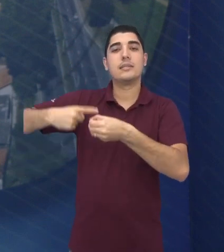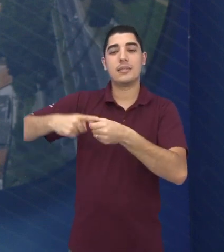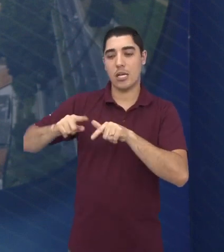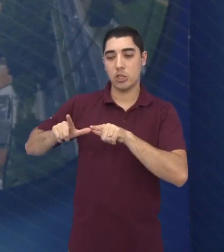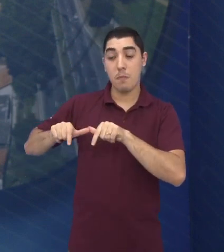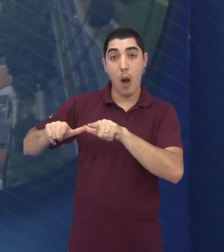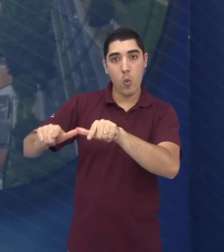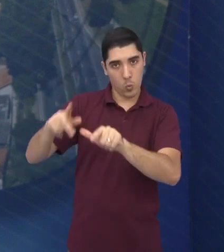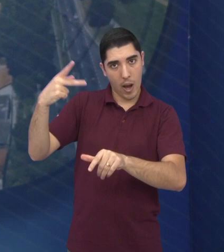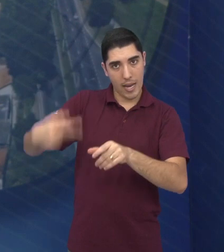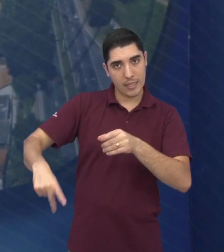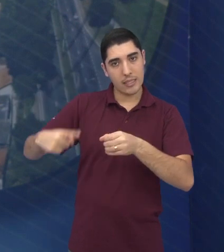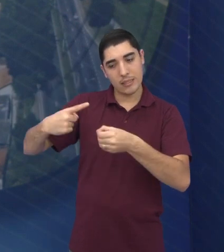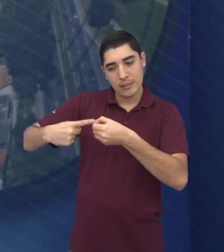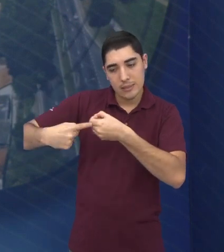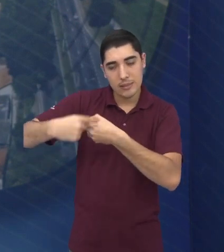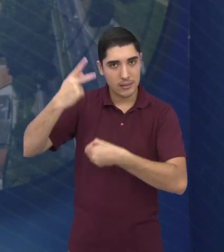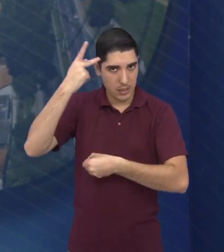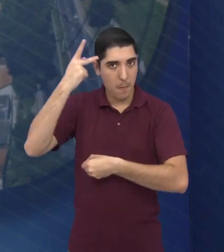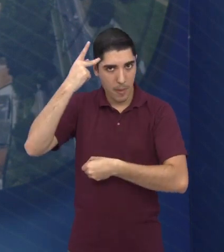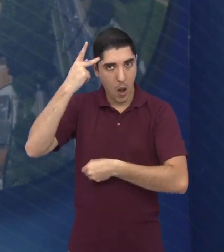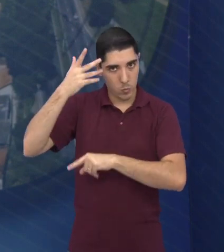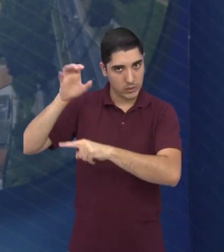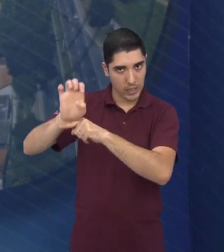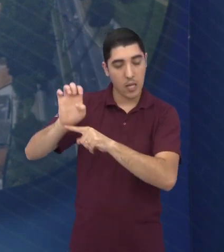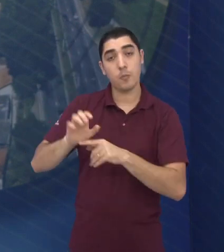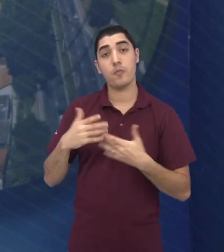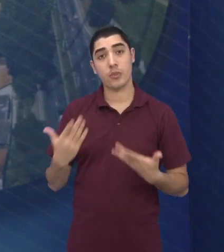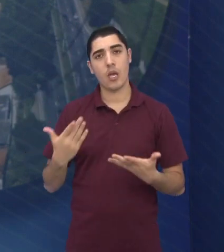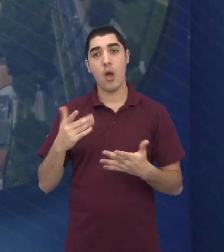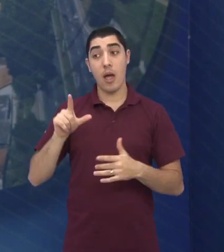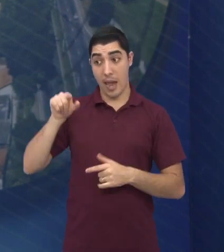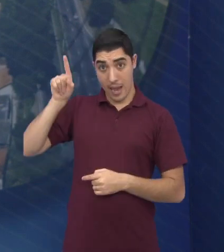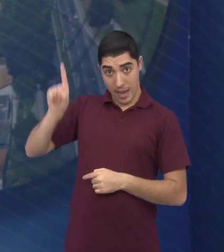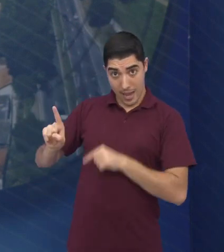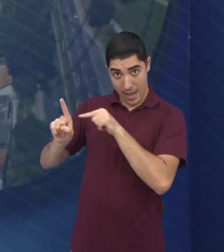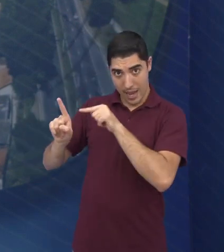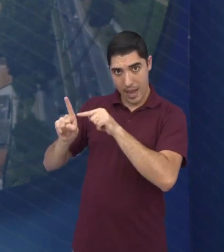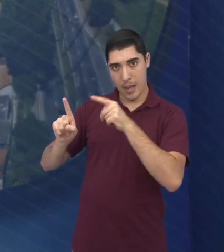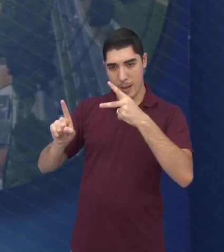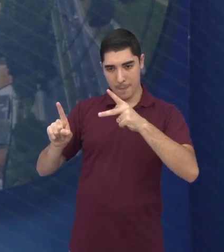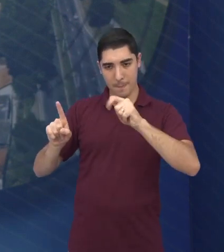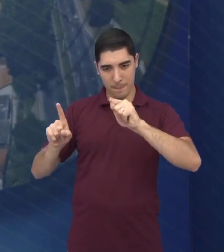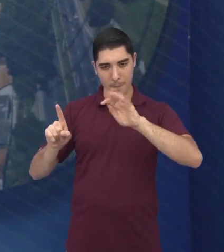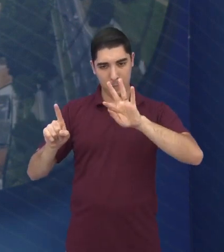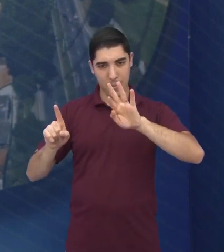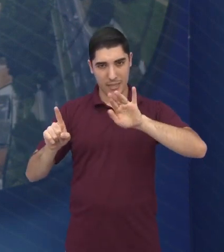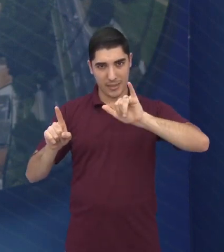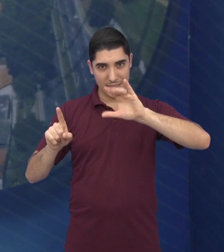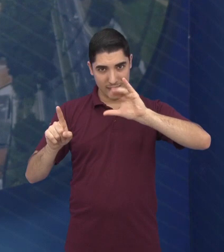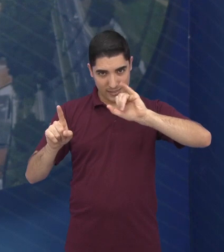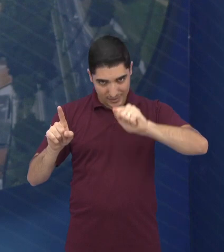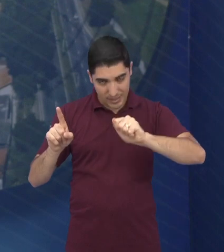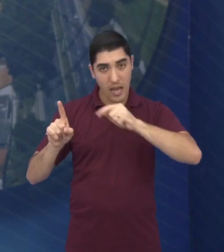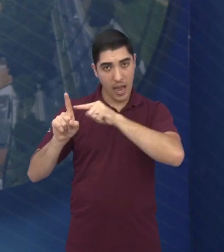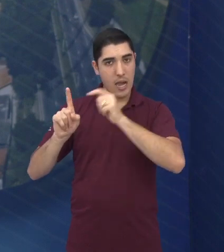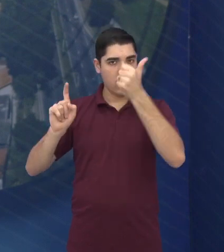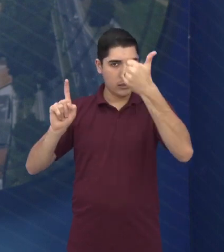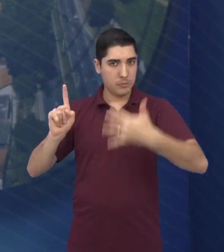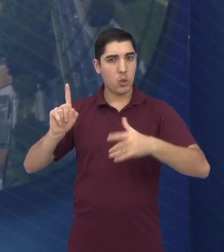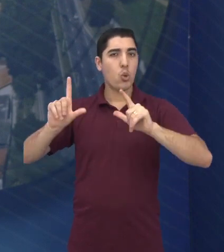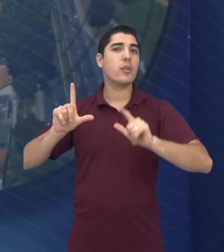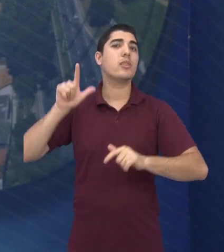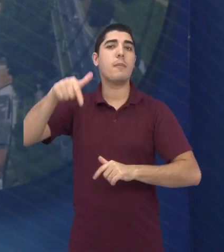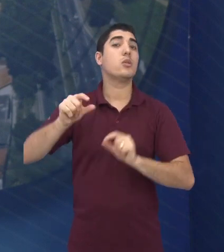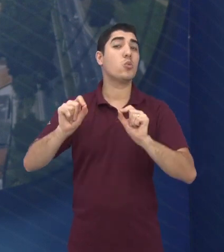Paulo. Eu até estava vendo uma entrevista da Patrícia depois, ela comentou que, obviamente, esse